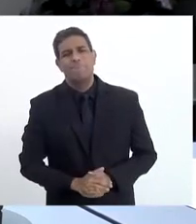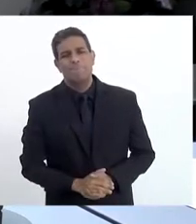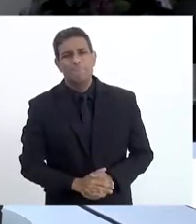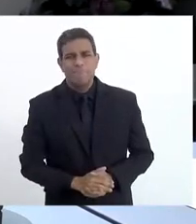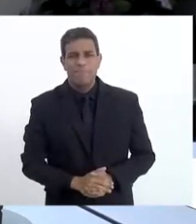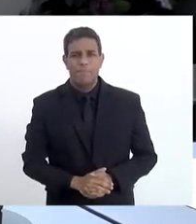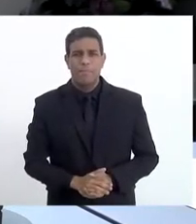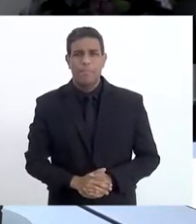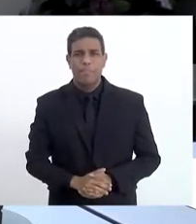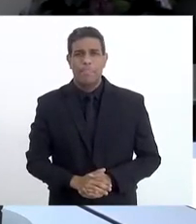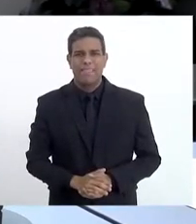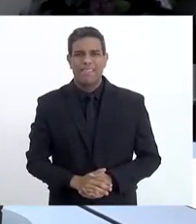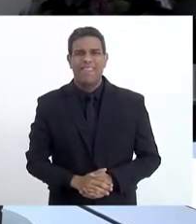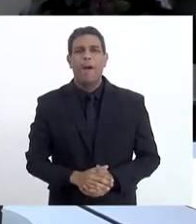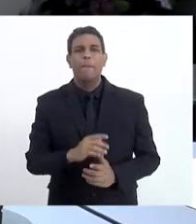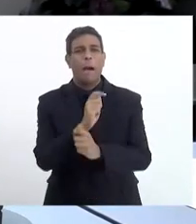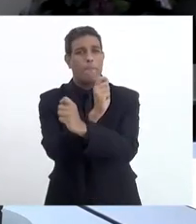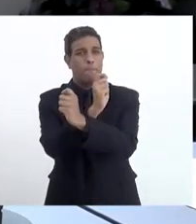A PUC